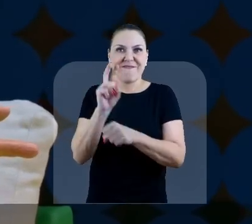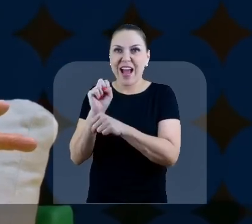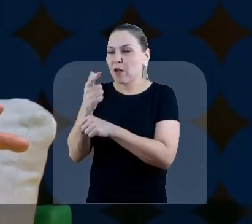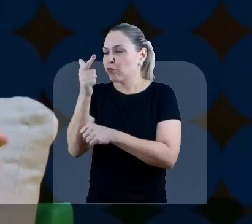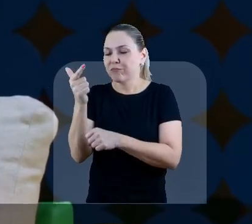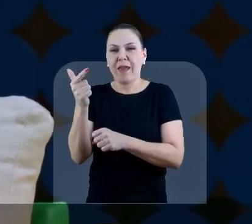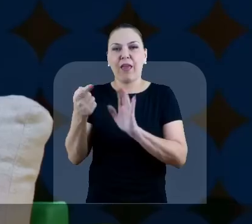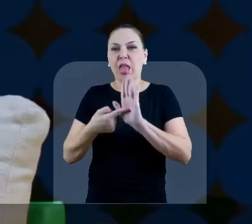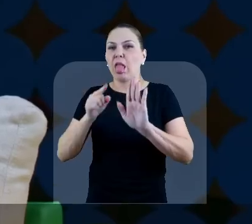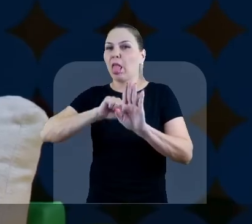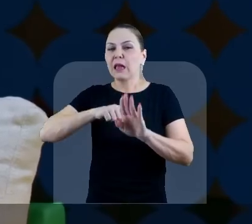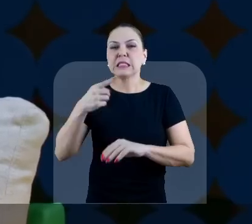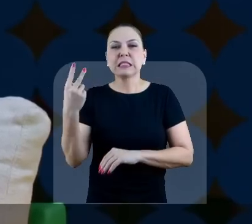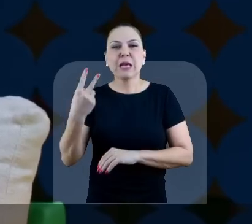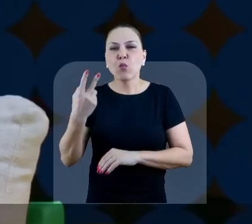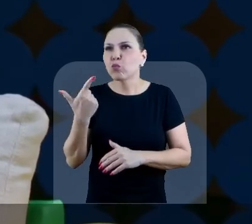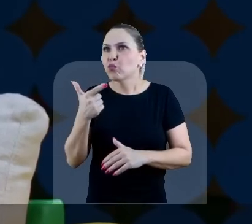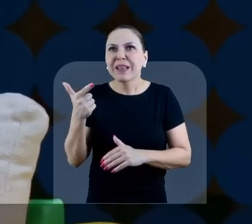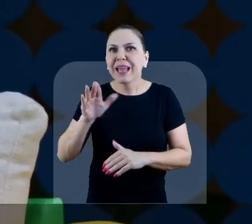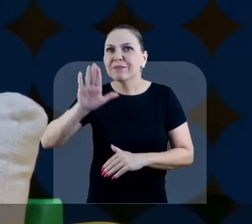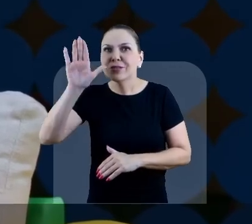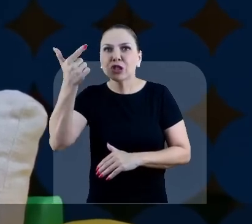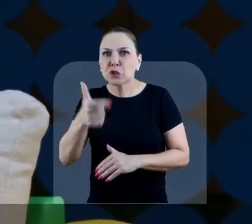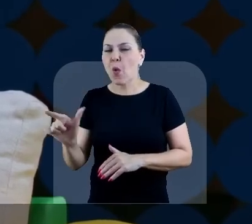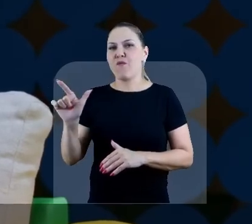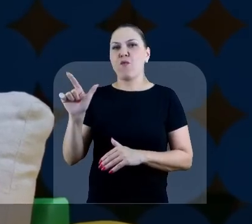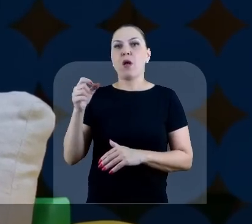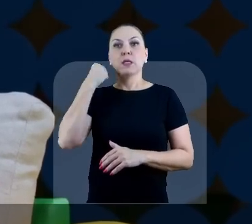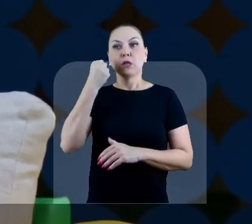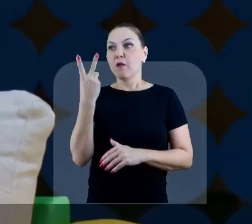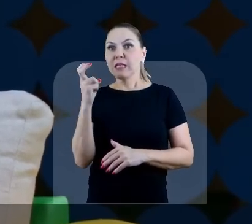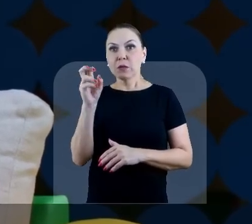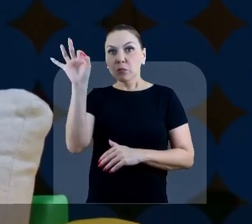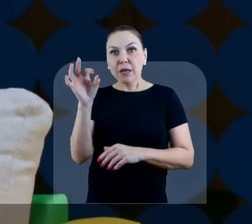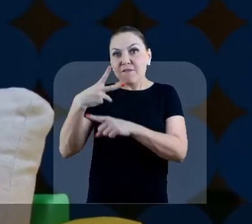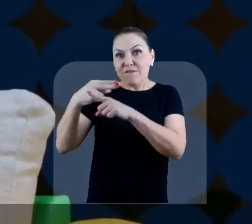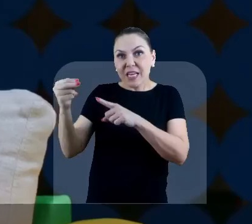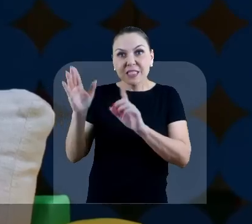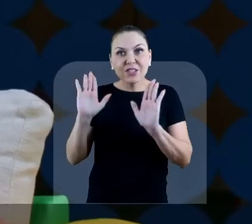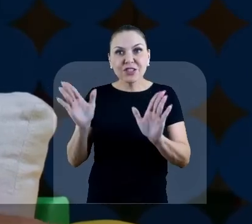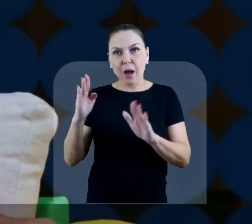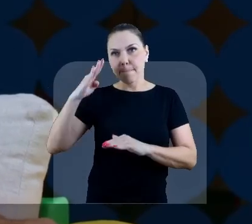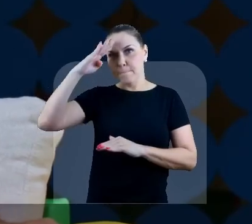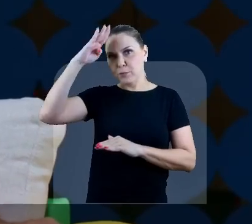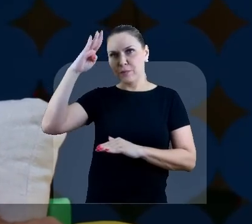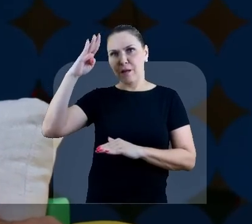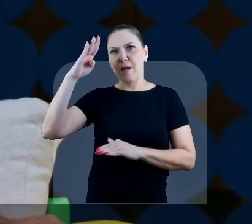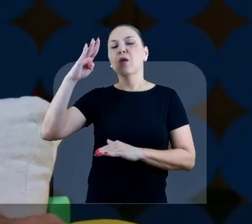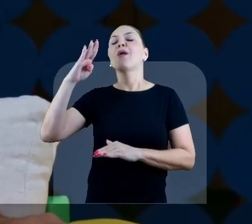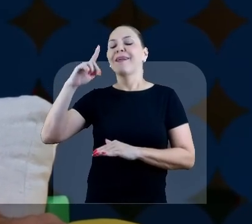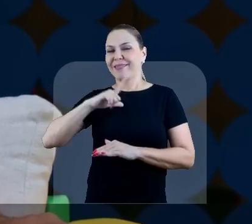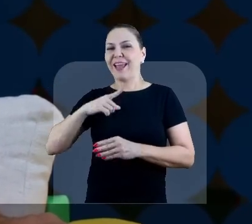turno. O senador se elege em média com 25%. 25% o Bolsonaro